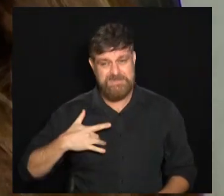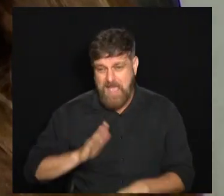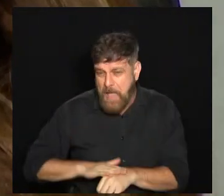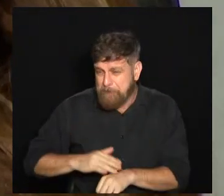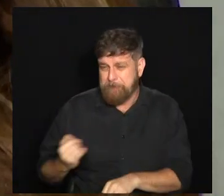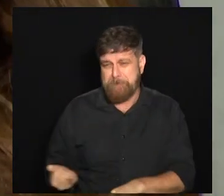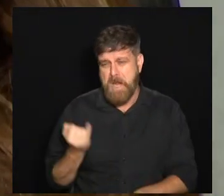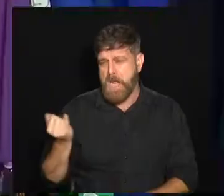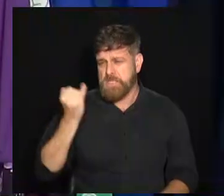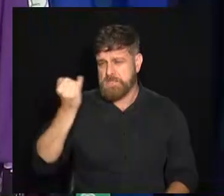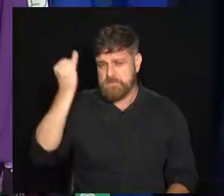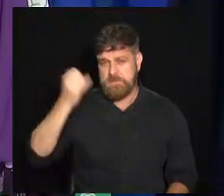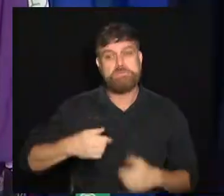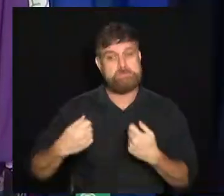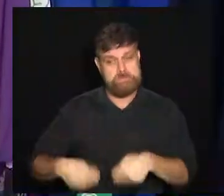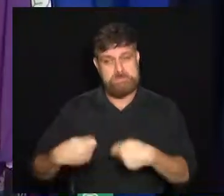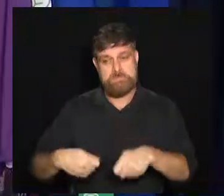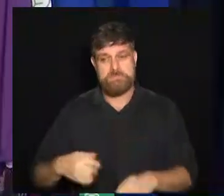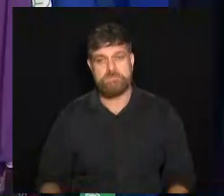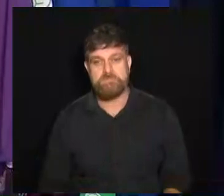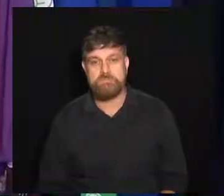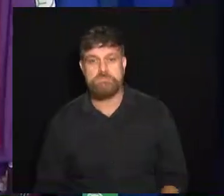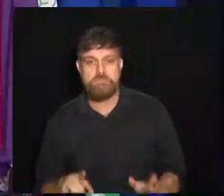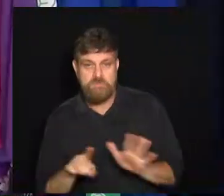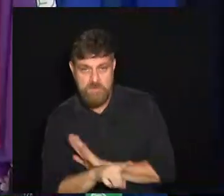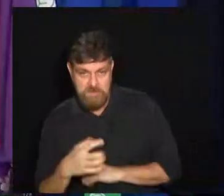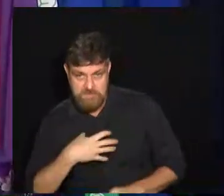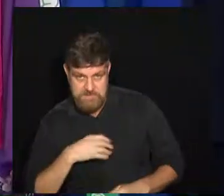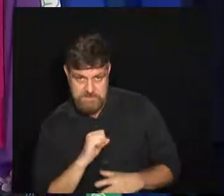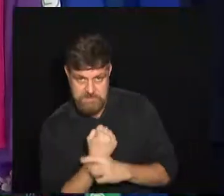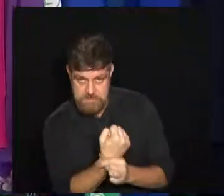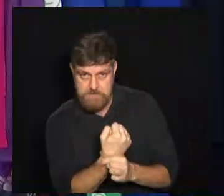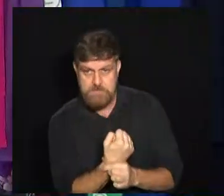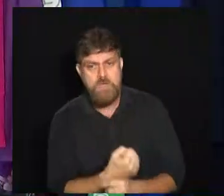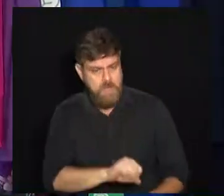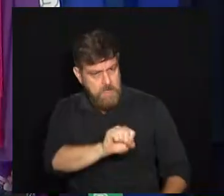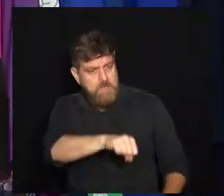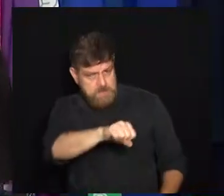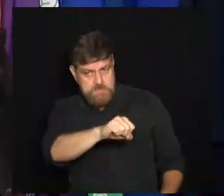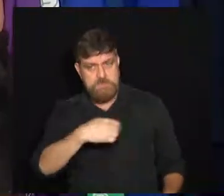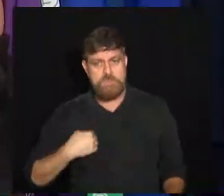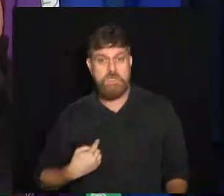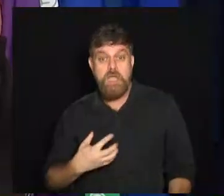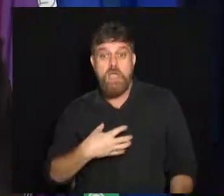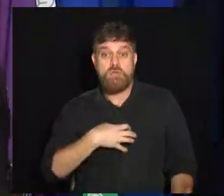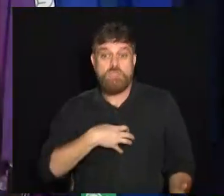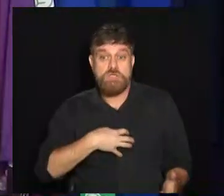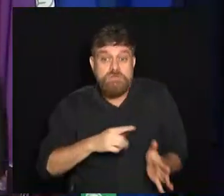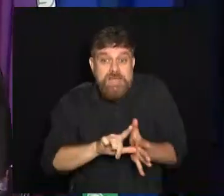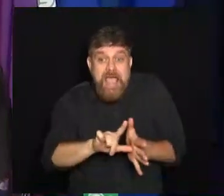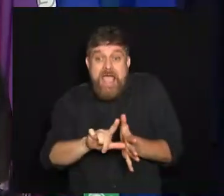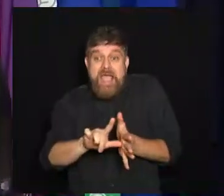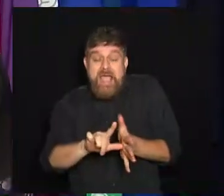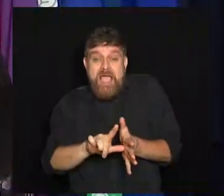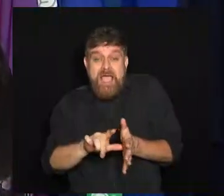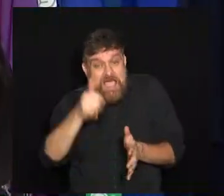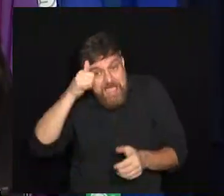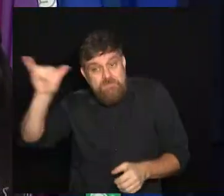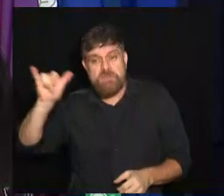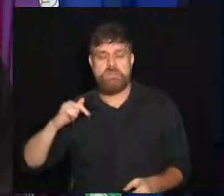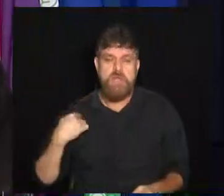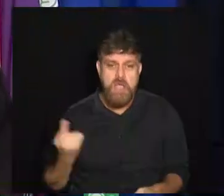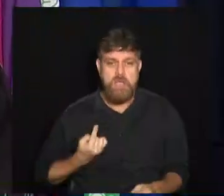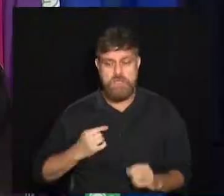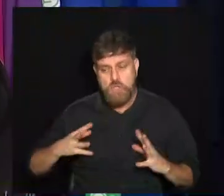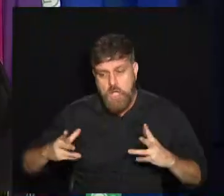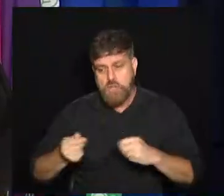que necessárias. Letícia, assim você se sente mais segura? Me sinto, acho que é um modo de prevenção que cuida de todos E é